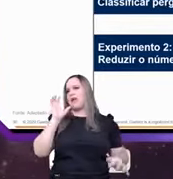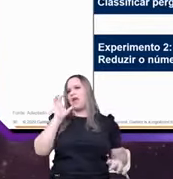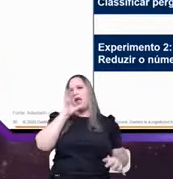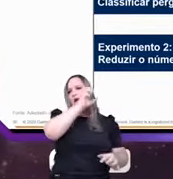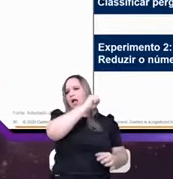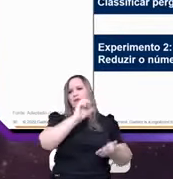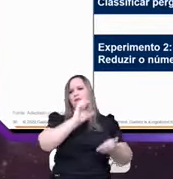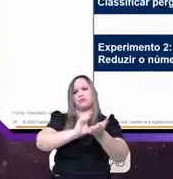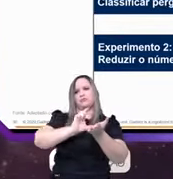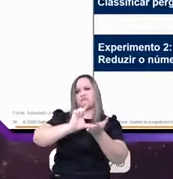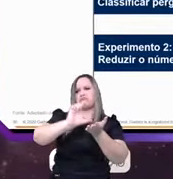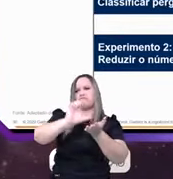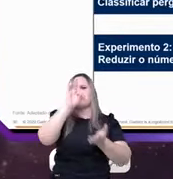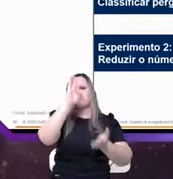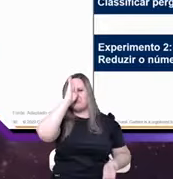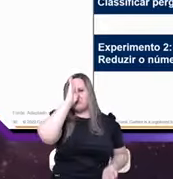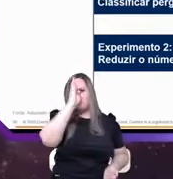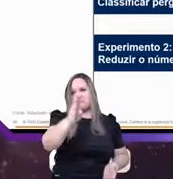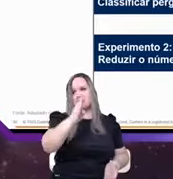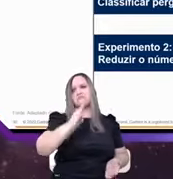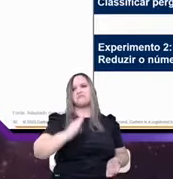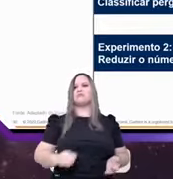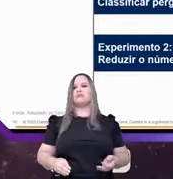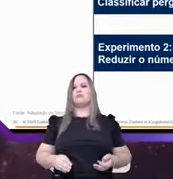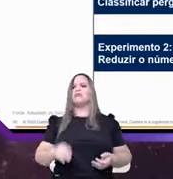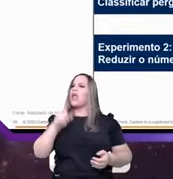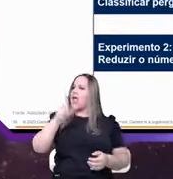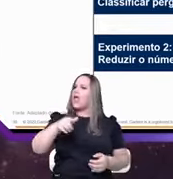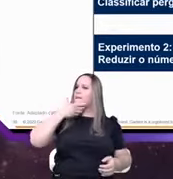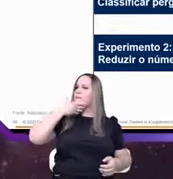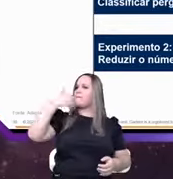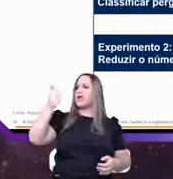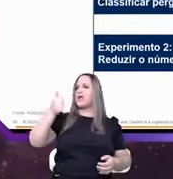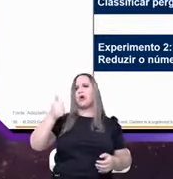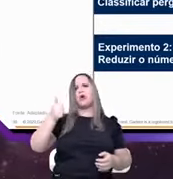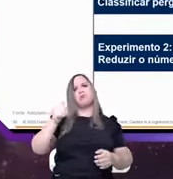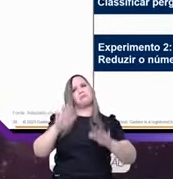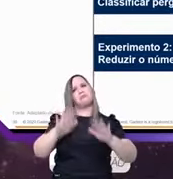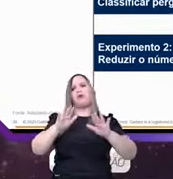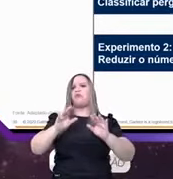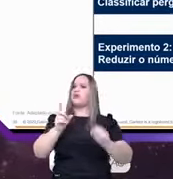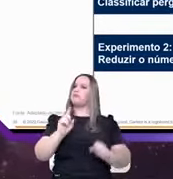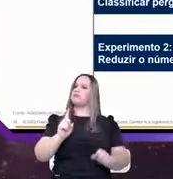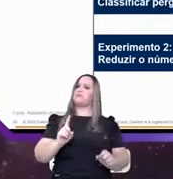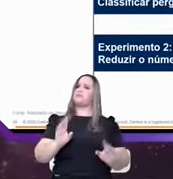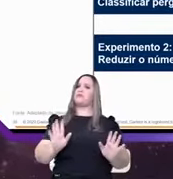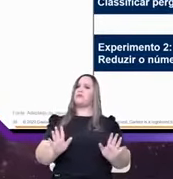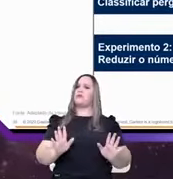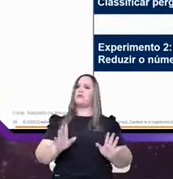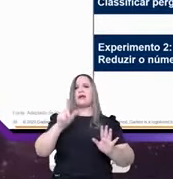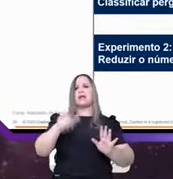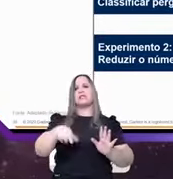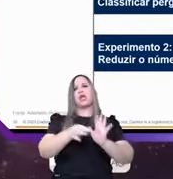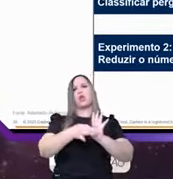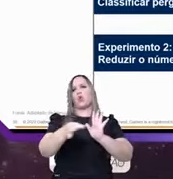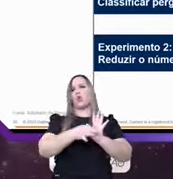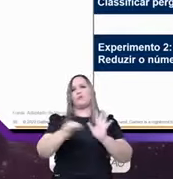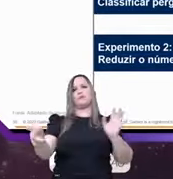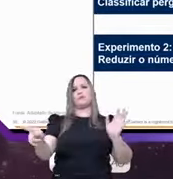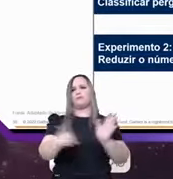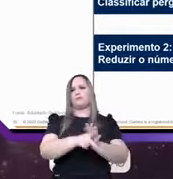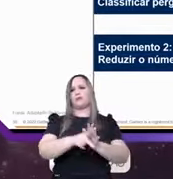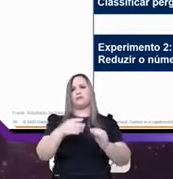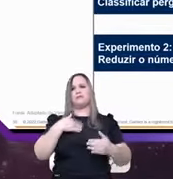Rápido, direto, simples. É o melhor? Talvez não, mas a evolução é contínua. Amanhã eu vou continuar.